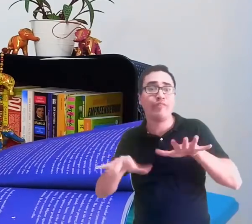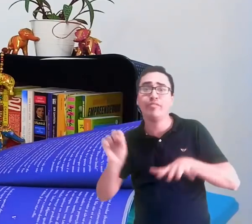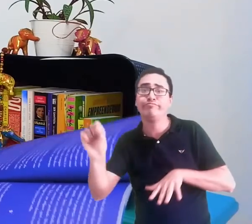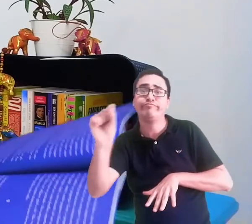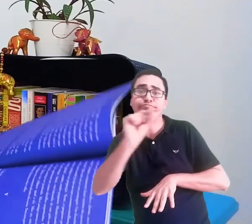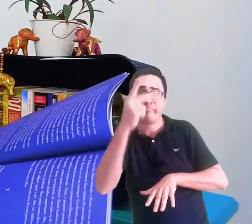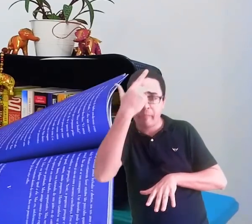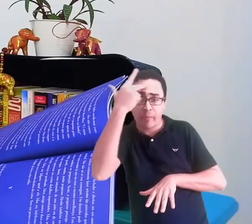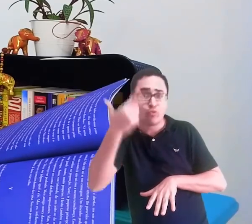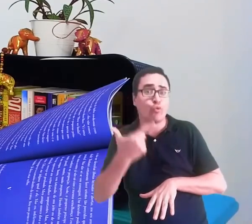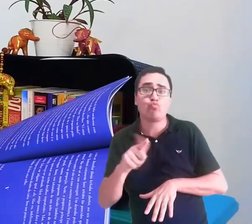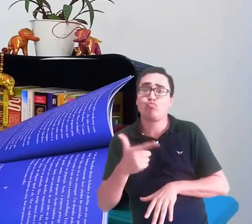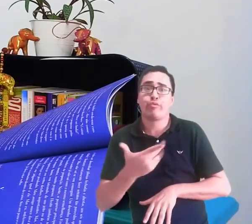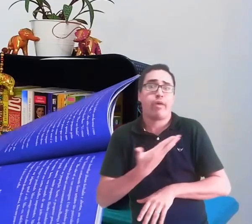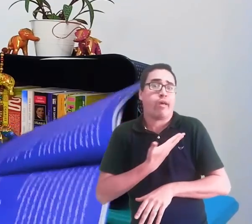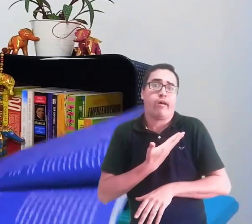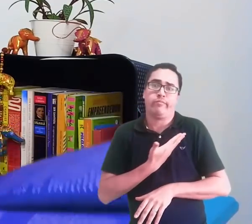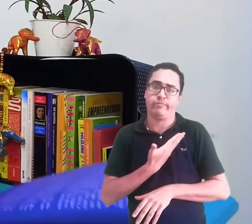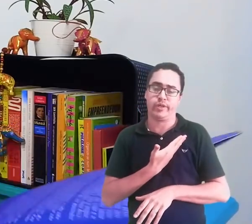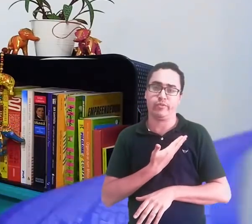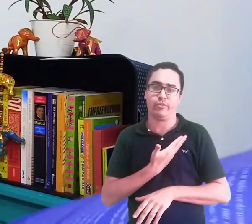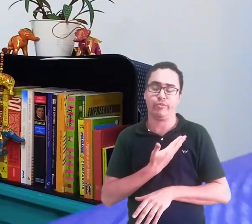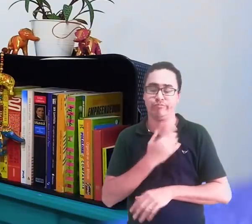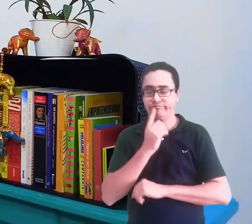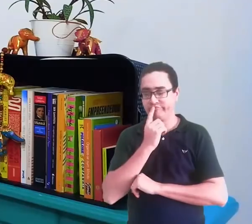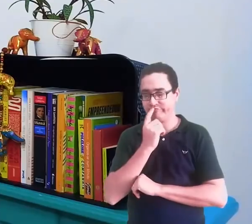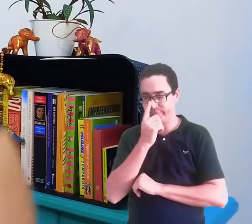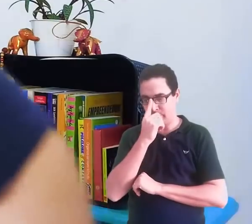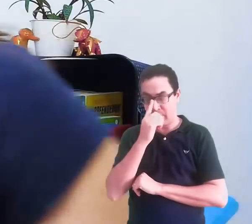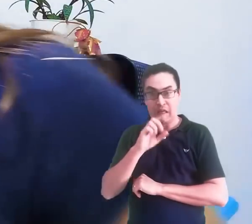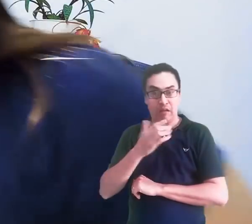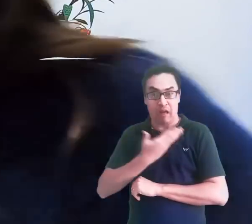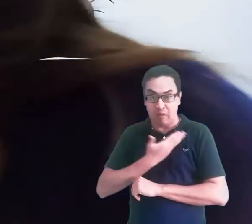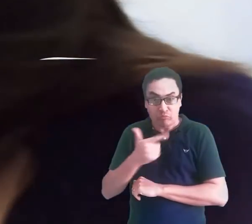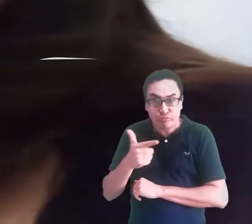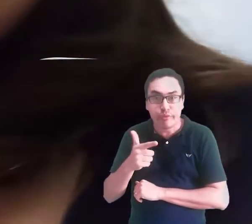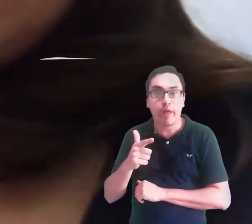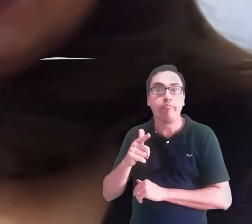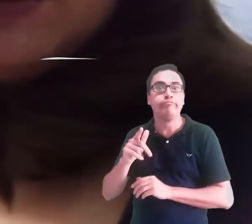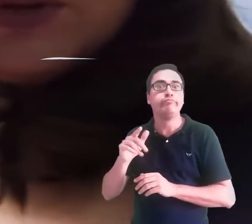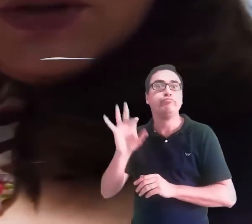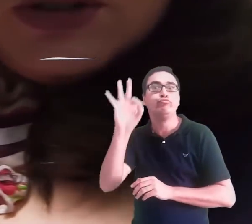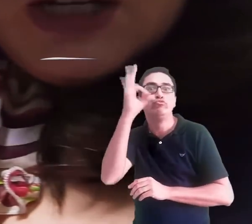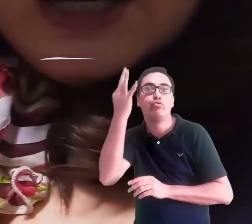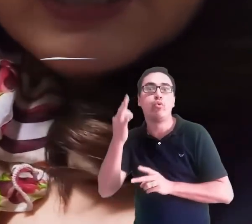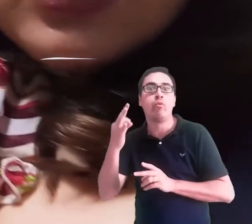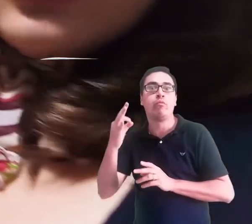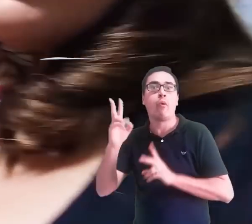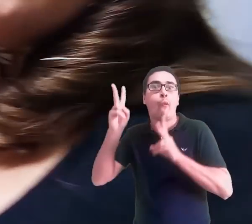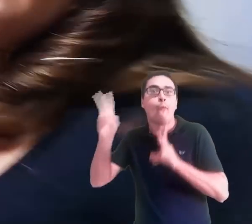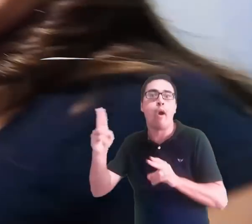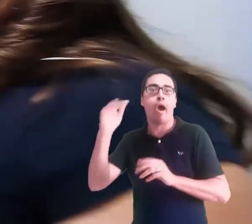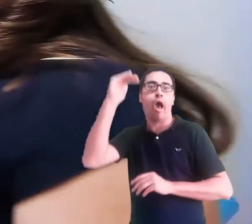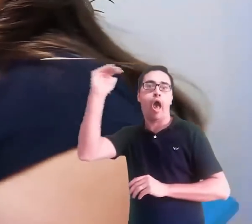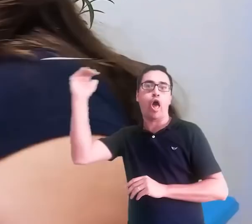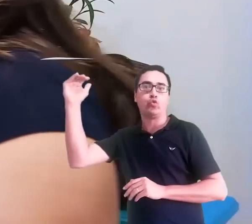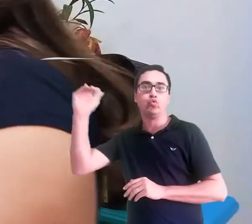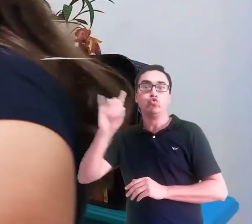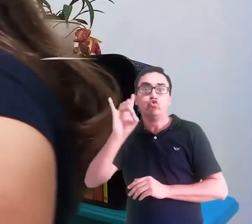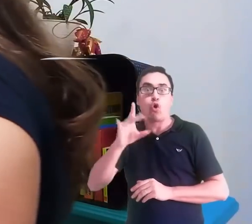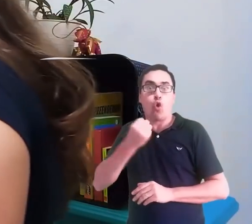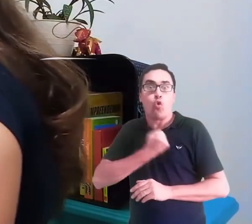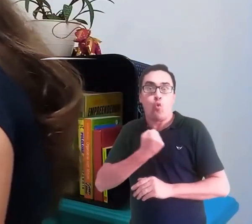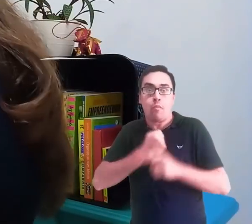um amigo. E corro o risco de ficar igual aos adultos, que só se interessam